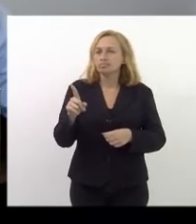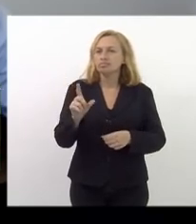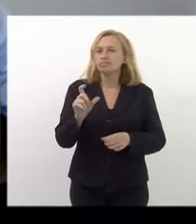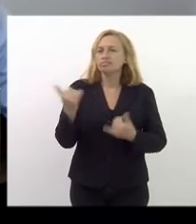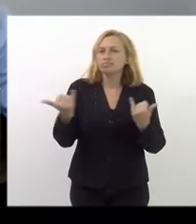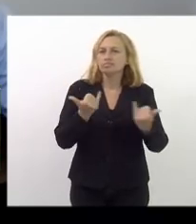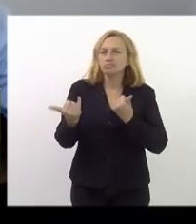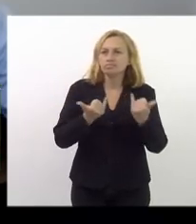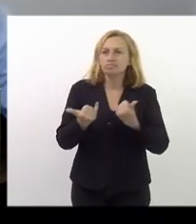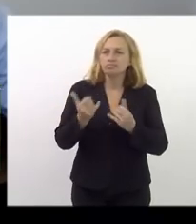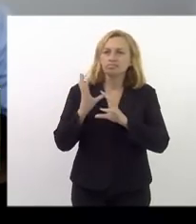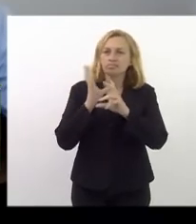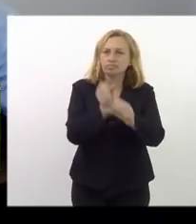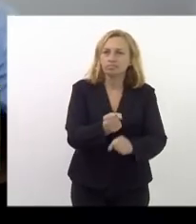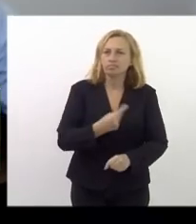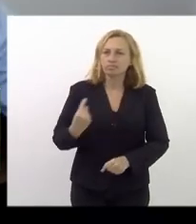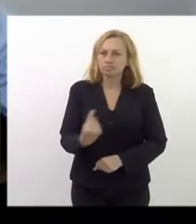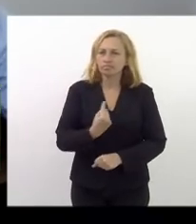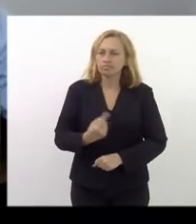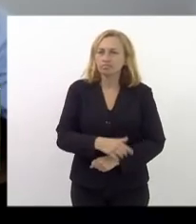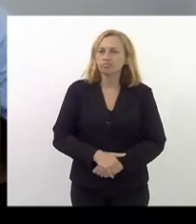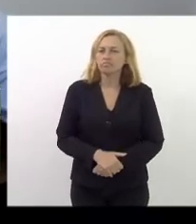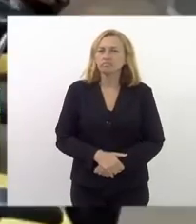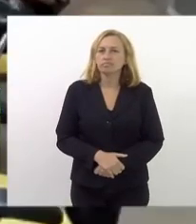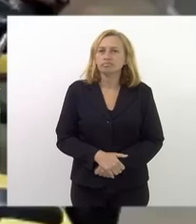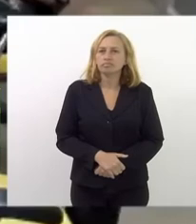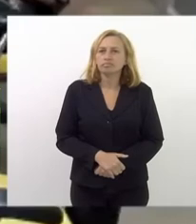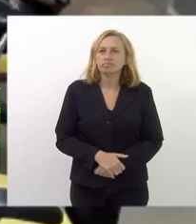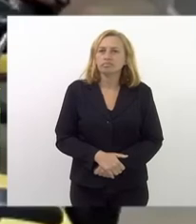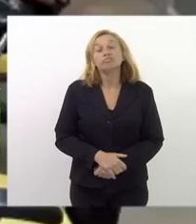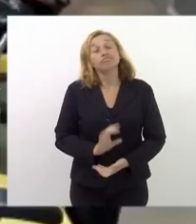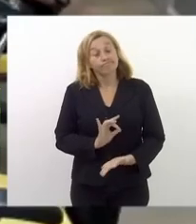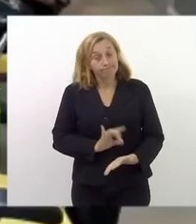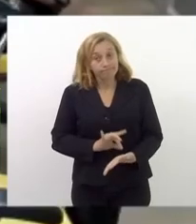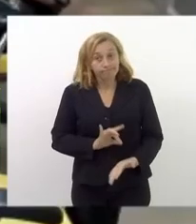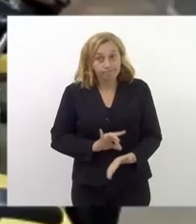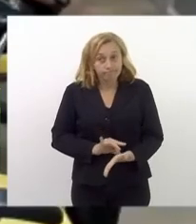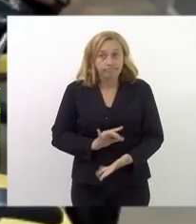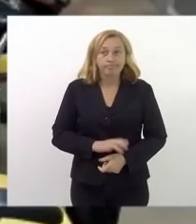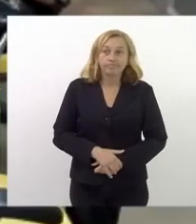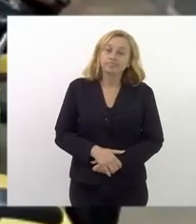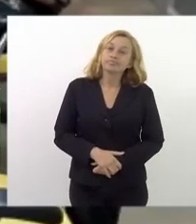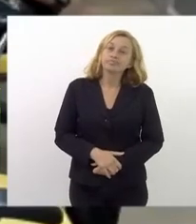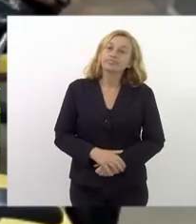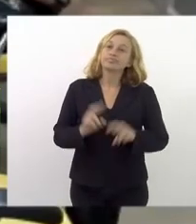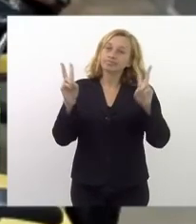informação? Resumidamente para nós, por favor. Na verdade, nós fomos para